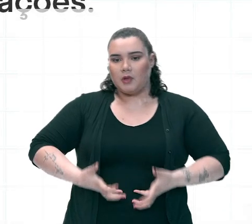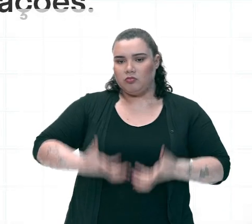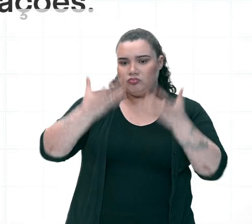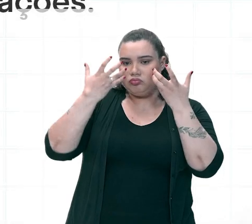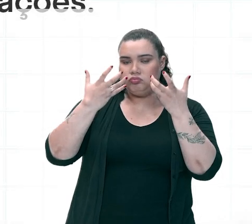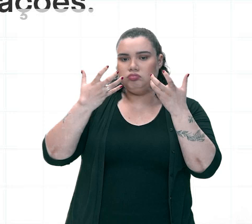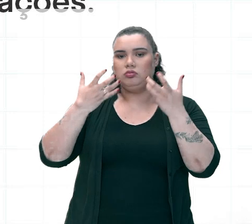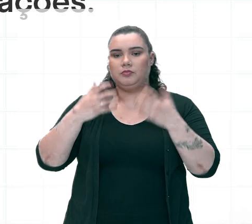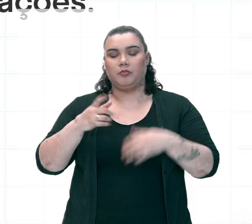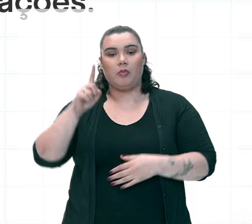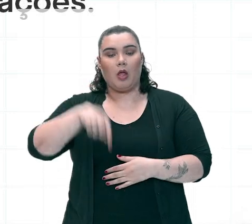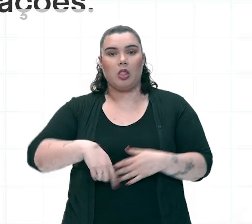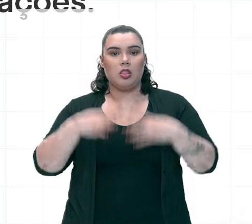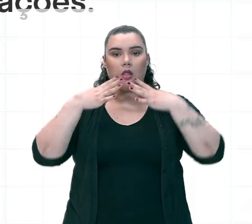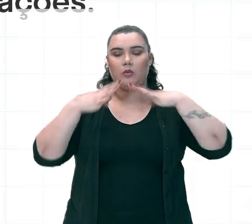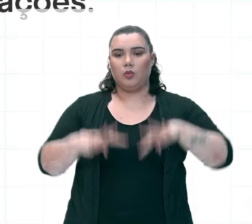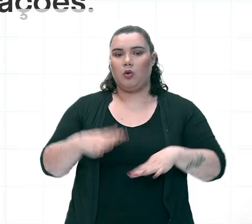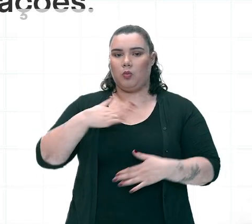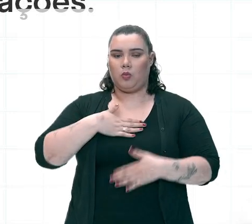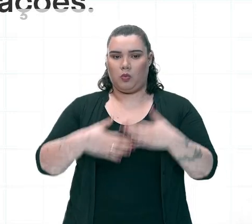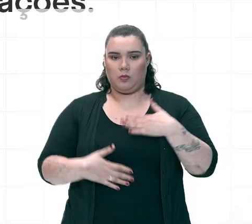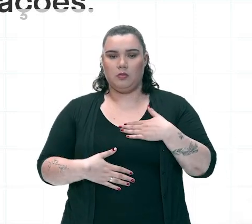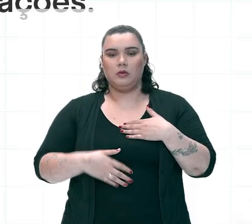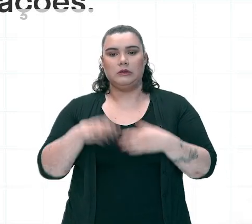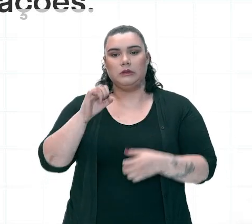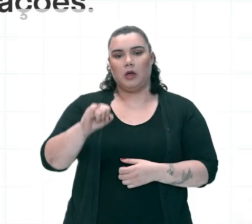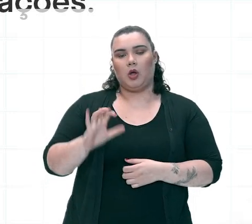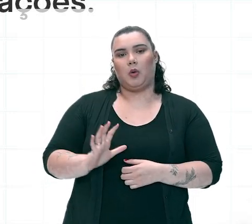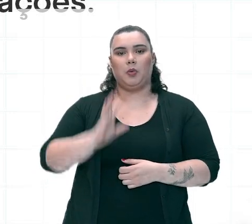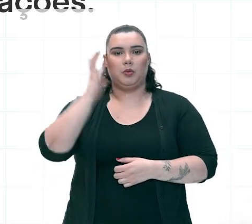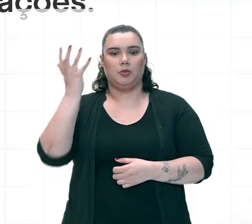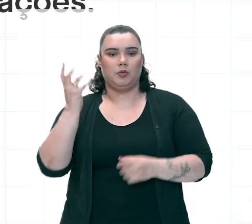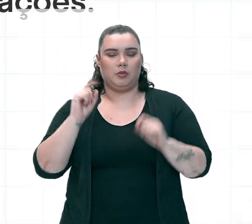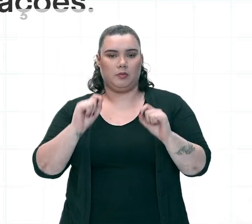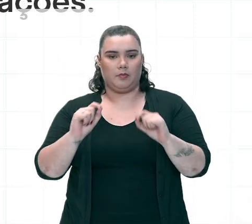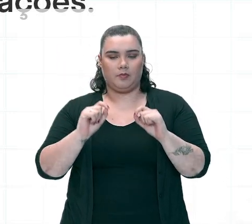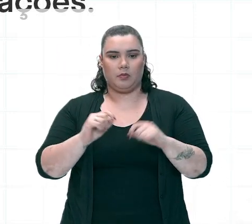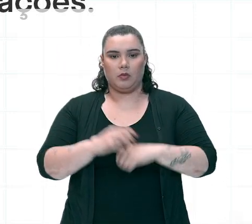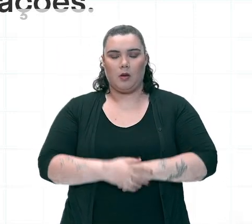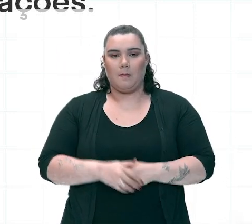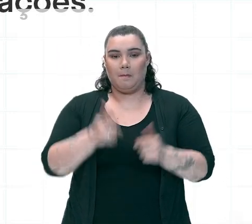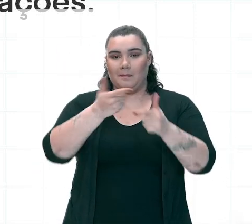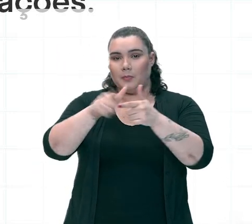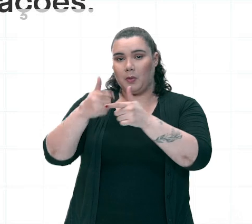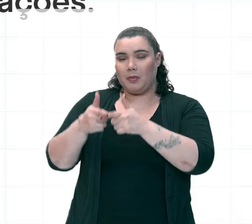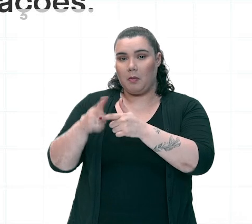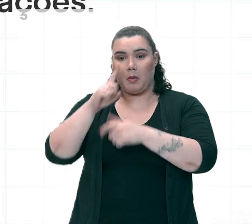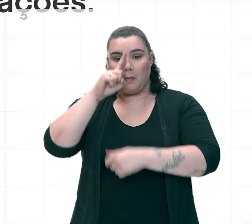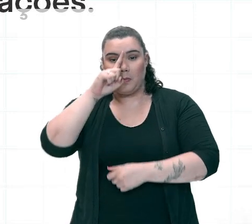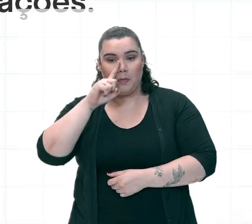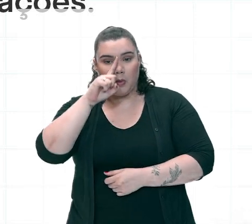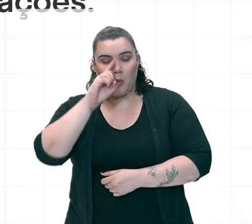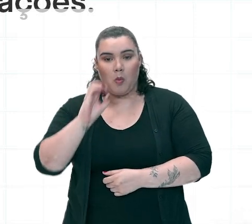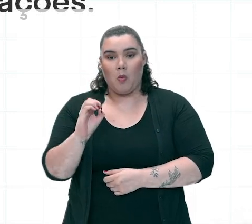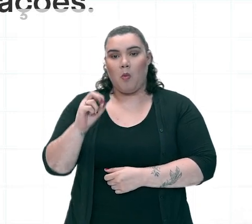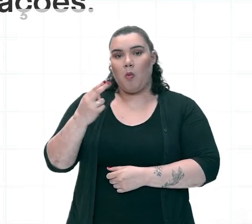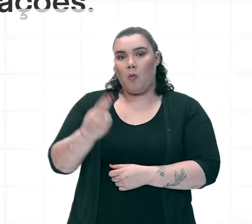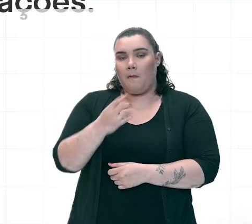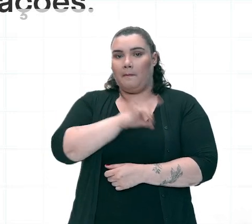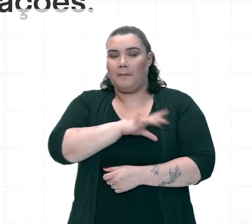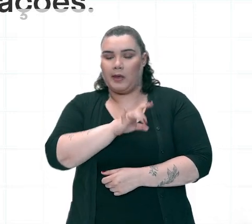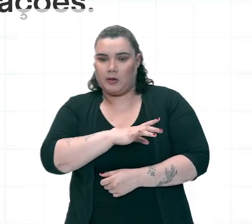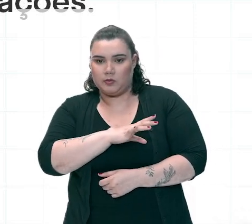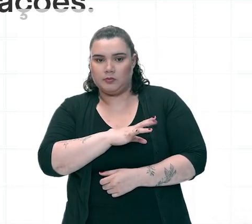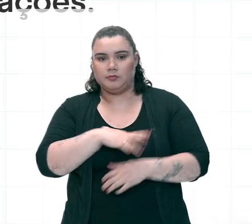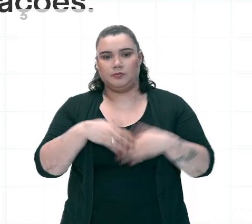natural do organismo que ocorre quando vivenciamos situações de perigo ou